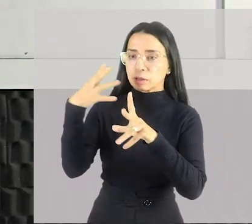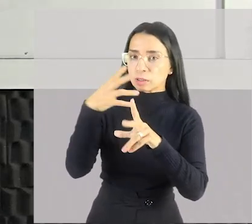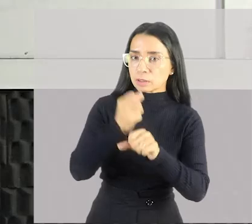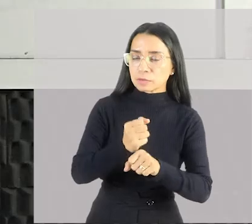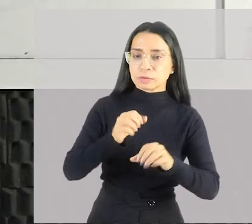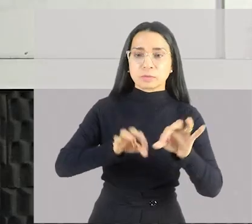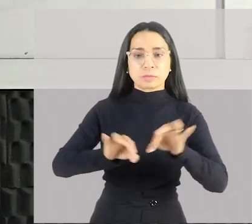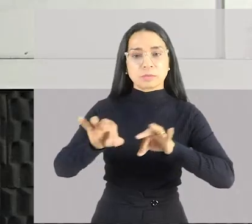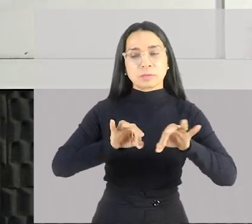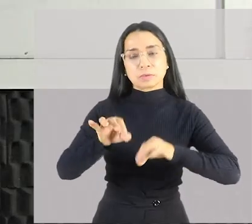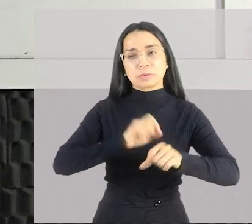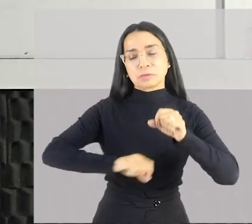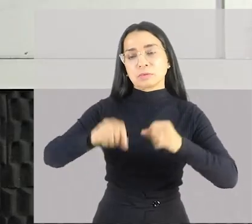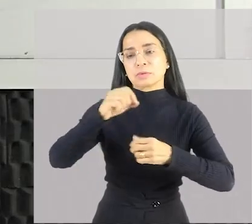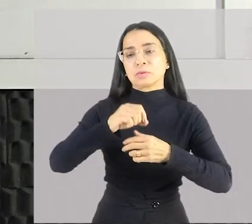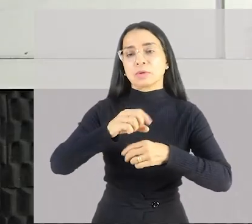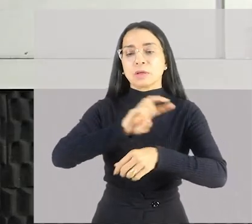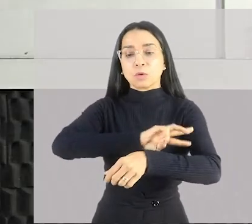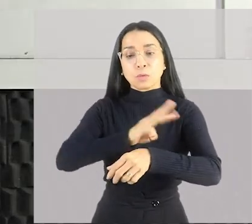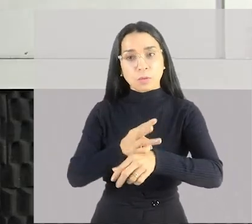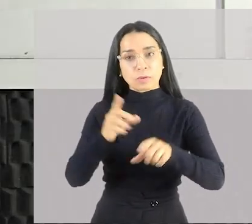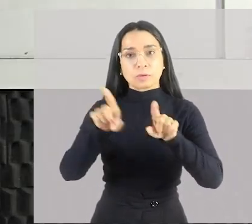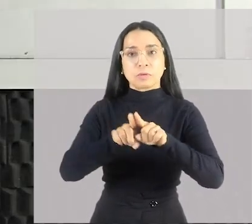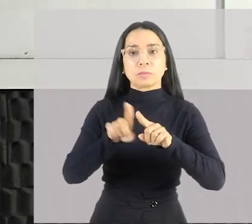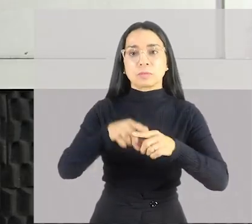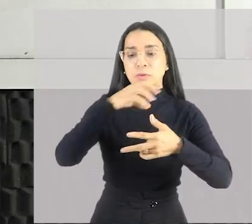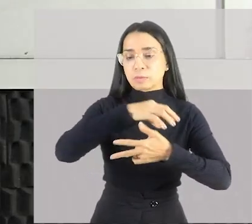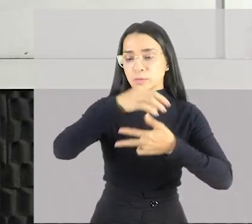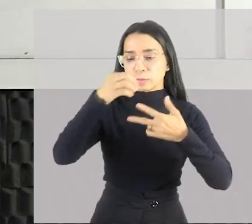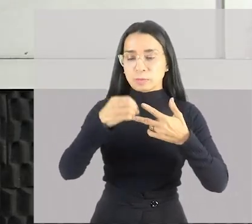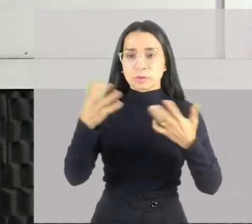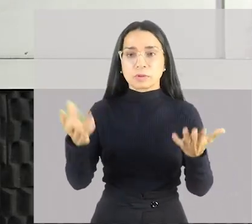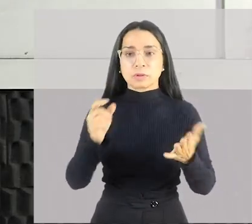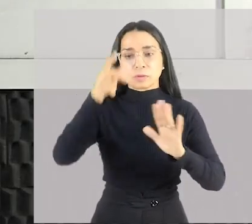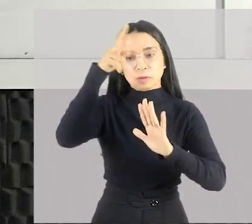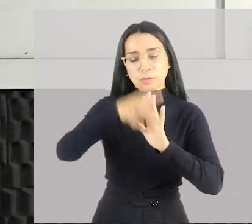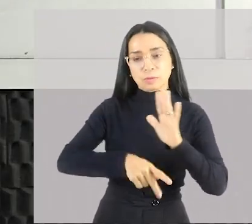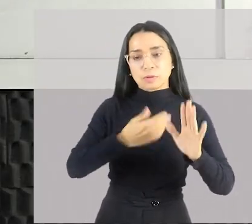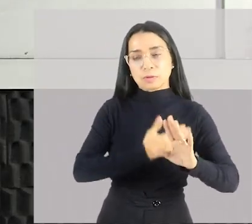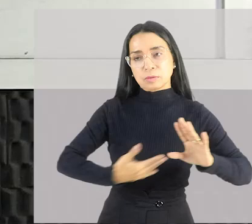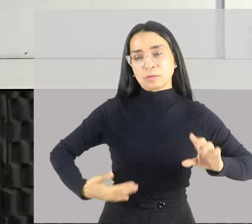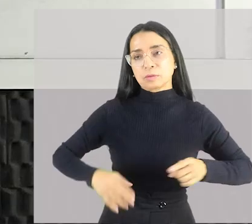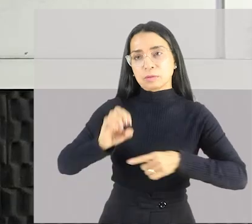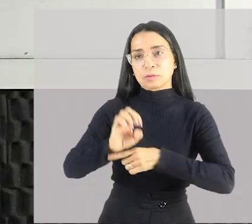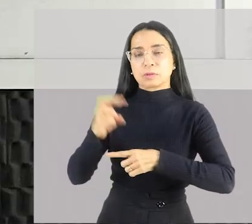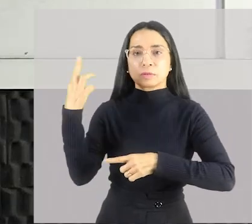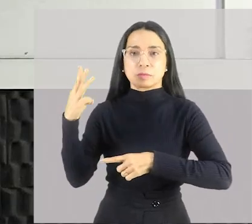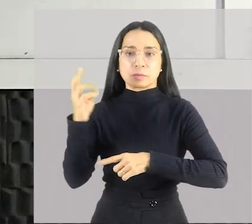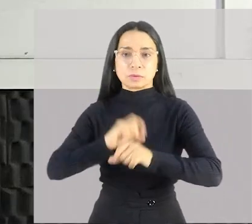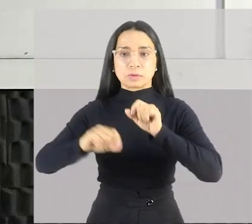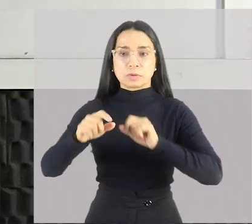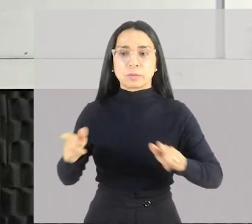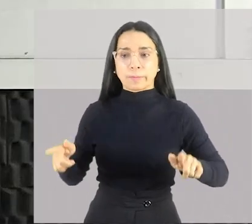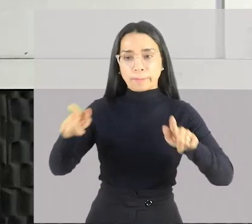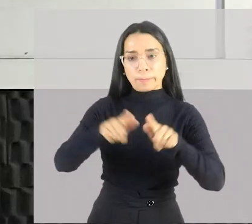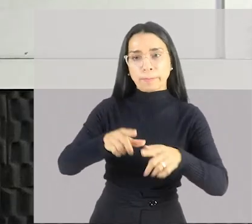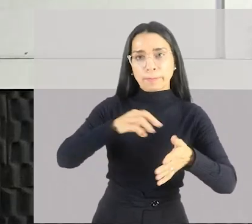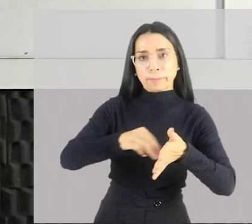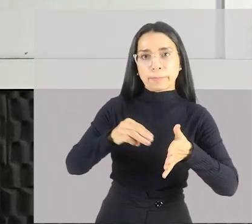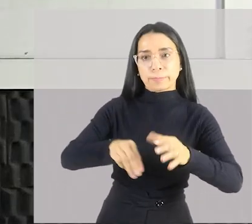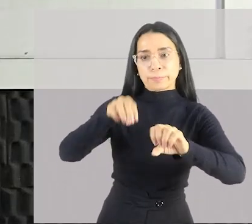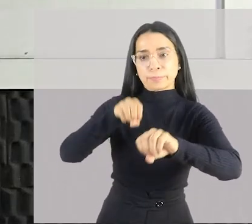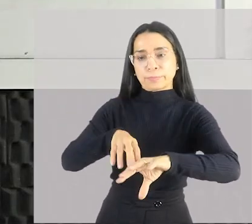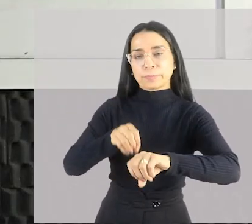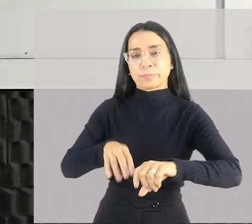Essa preparatória para o Ema e pro Enem um cursinho preparatório que é um projeto do Governo do Estado do Maranhão através da Secretaria